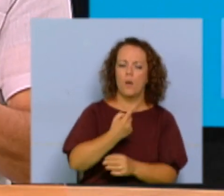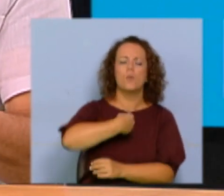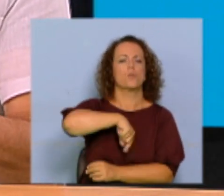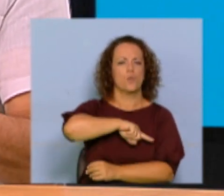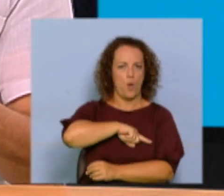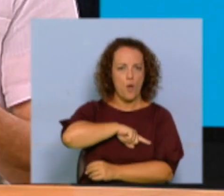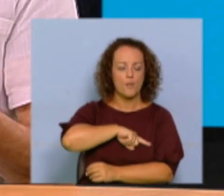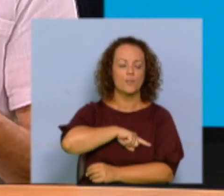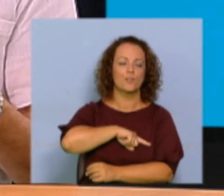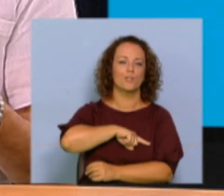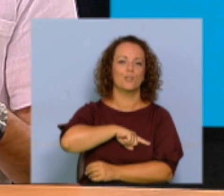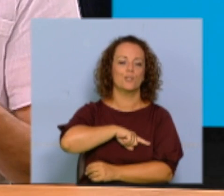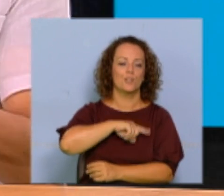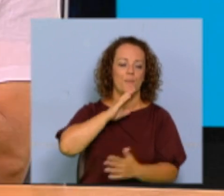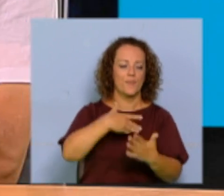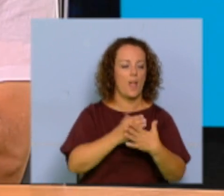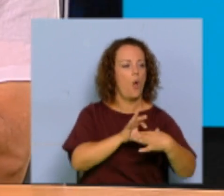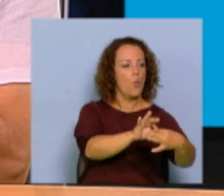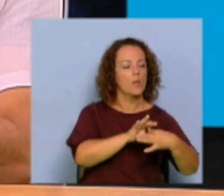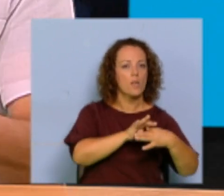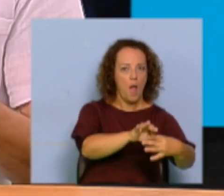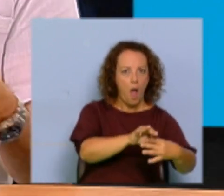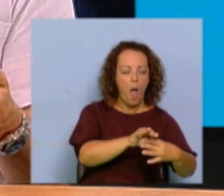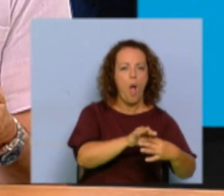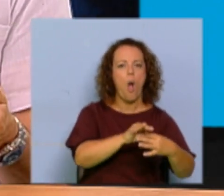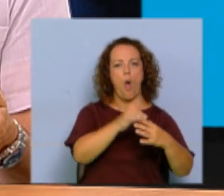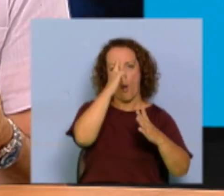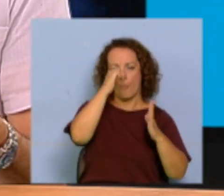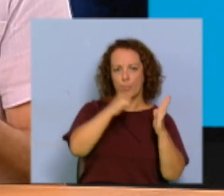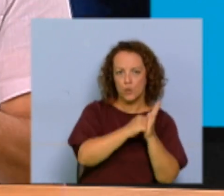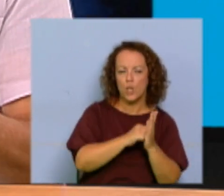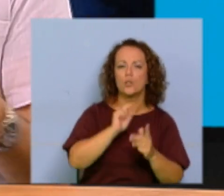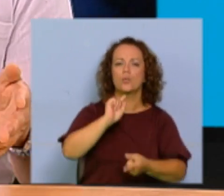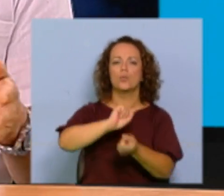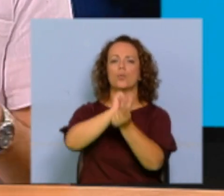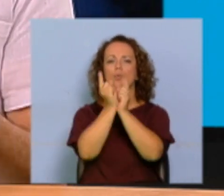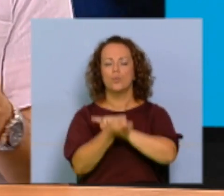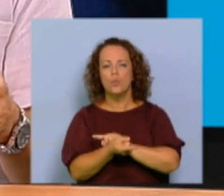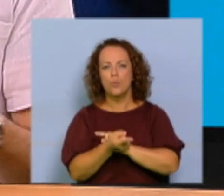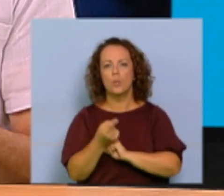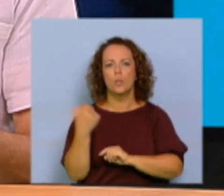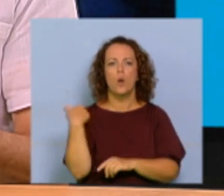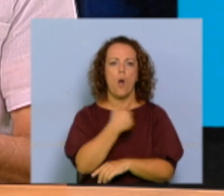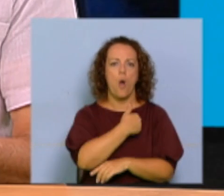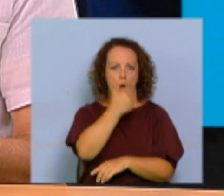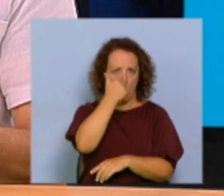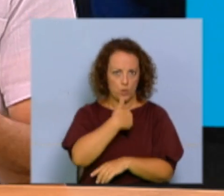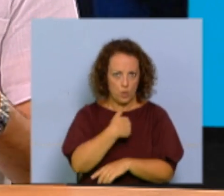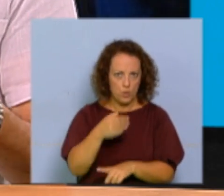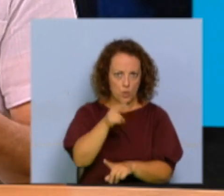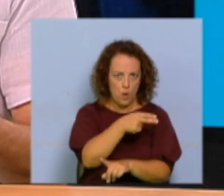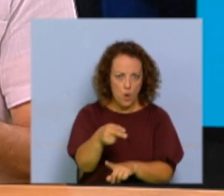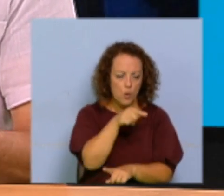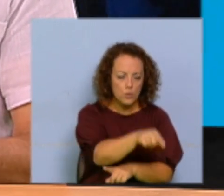a unir-nos aos nossos irmãos protestantes e ortodoxos do que aquilo que nos separa. Portanto, esse diálogo ecuménico é hoje decisivo e